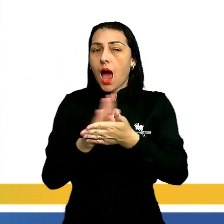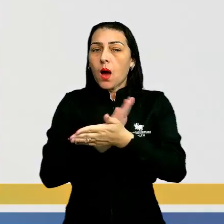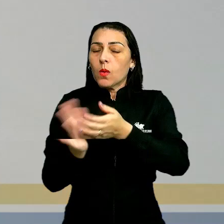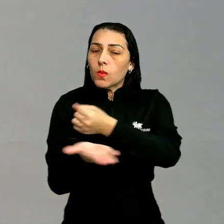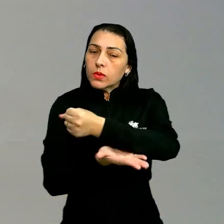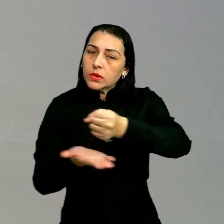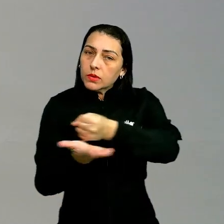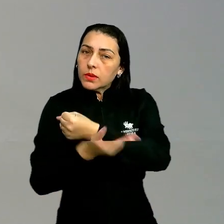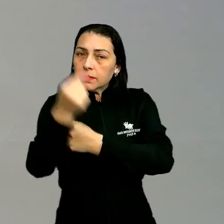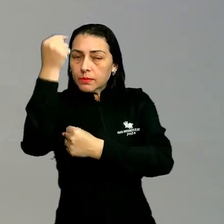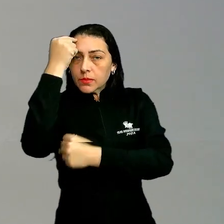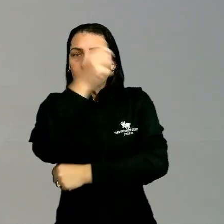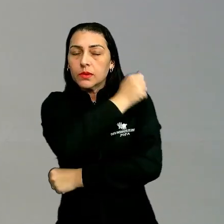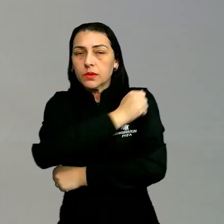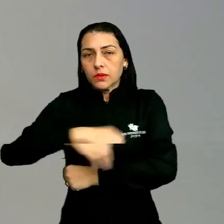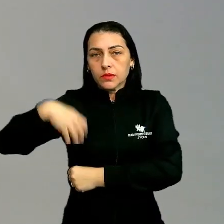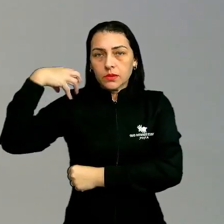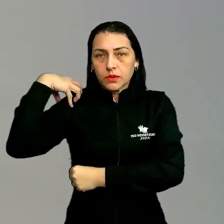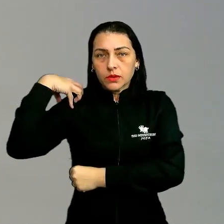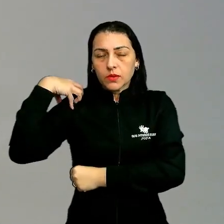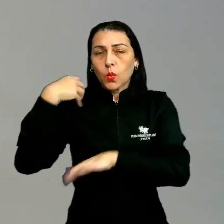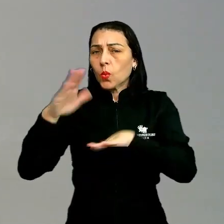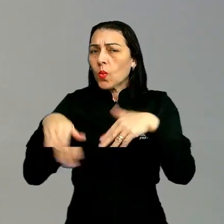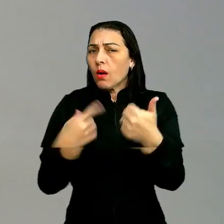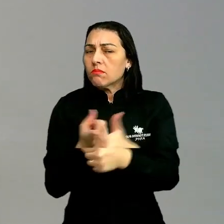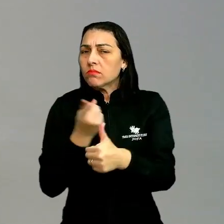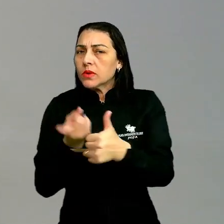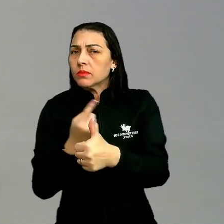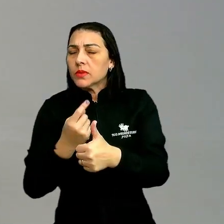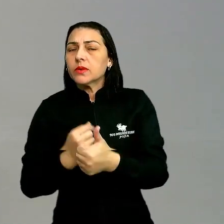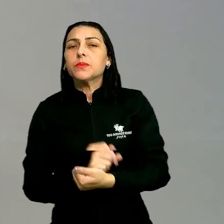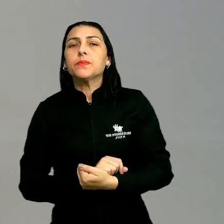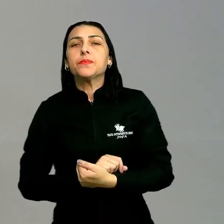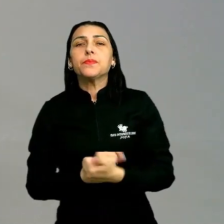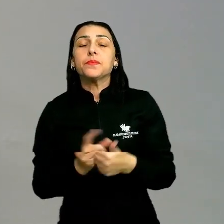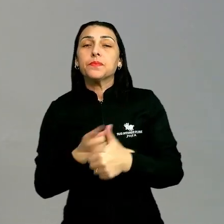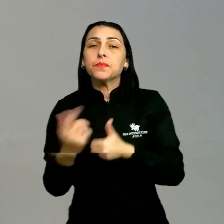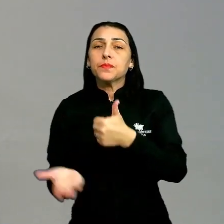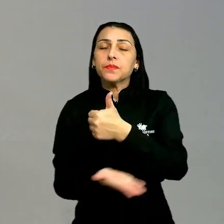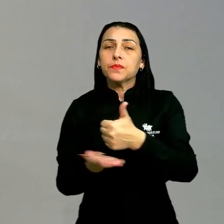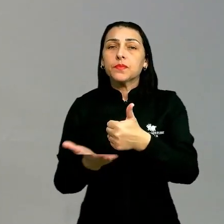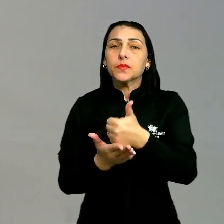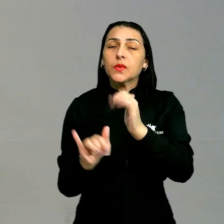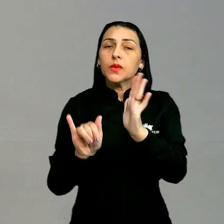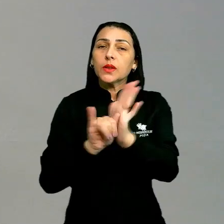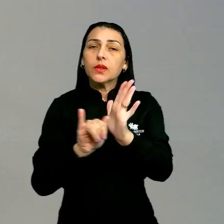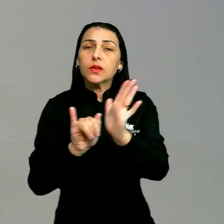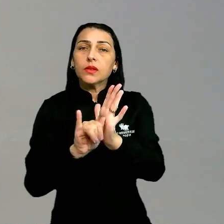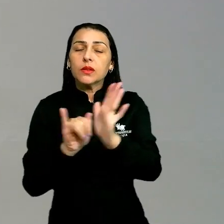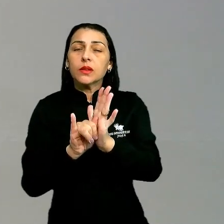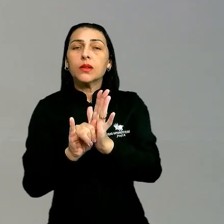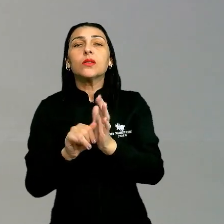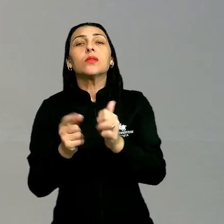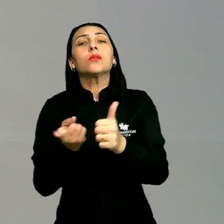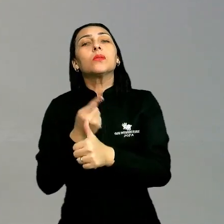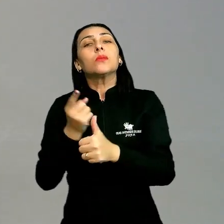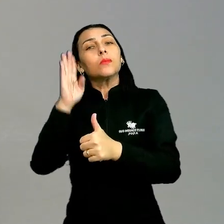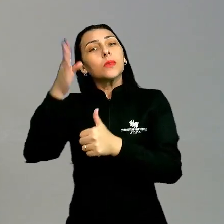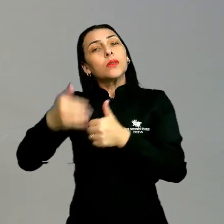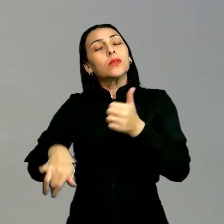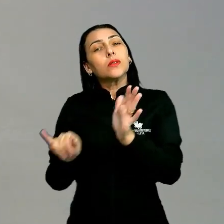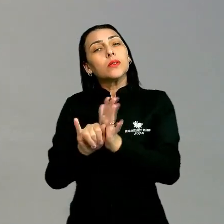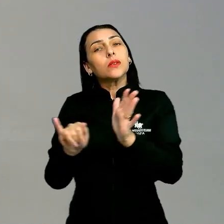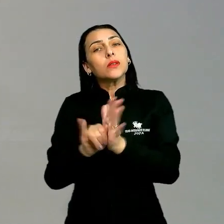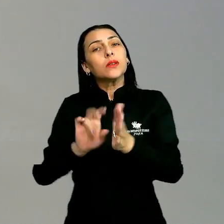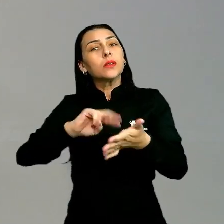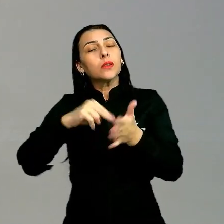princípios segundo o pensamento aristotélico. Qual é o primeiro princípio? O princípio de identidade. O princípio de identidade quer dizer que